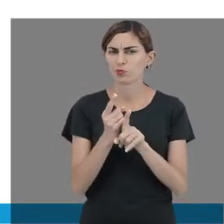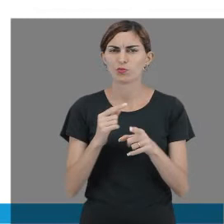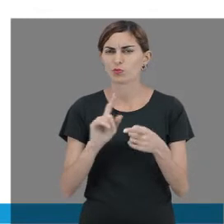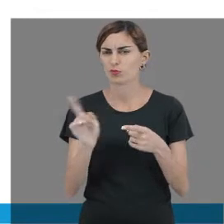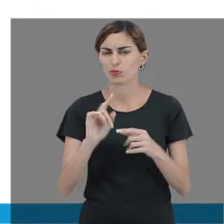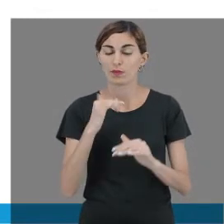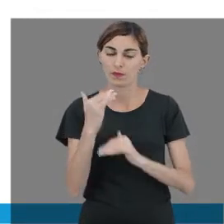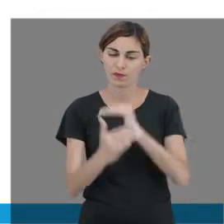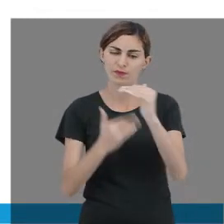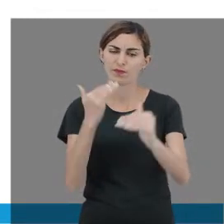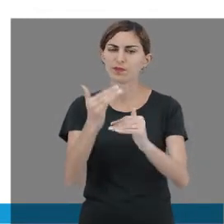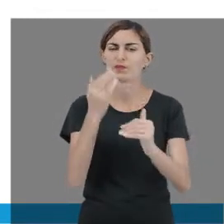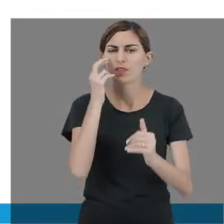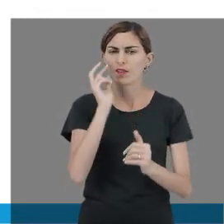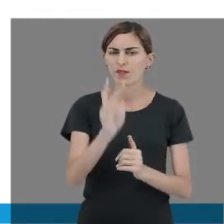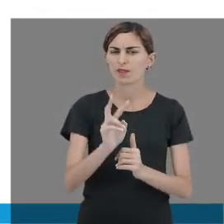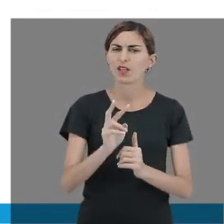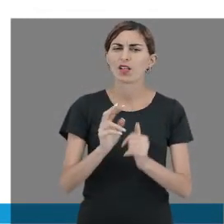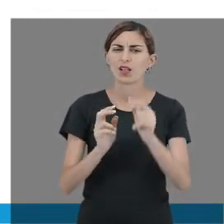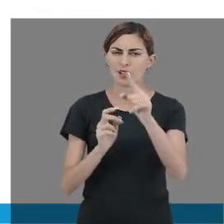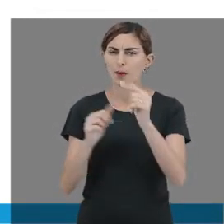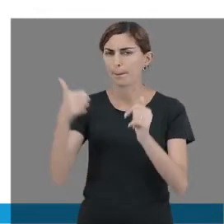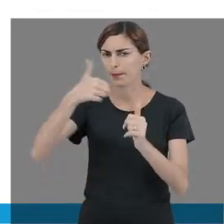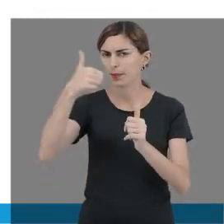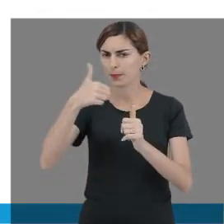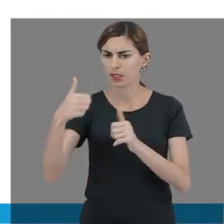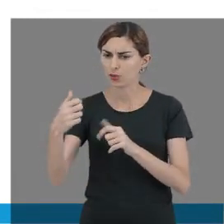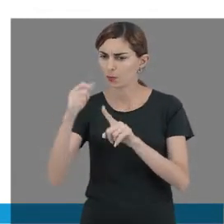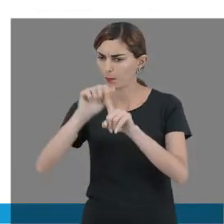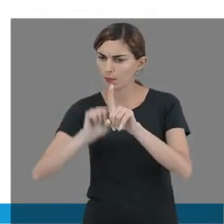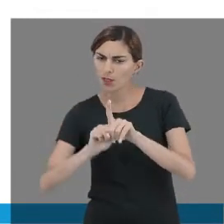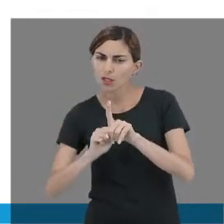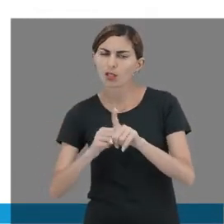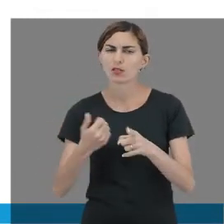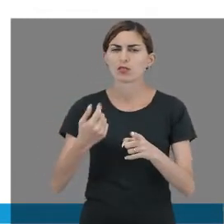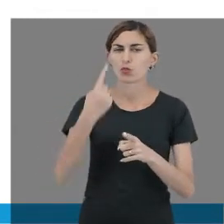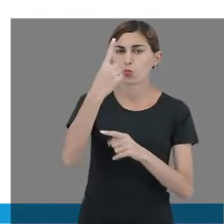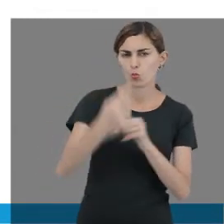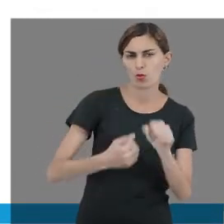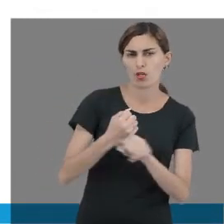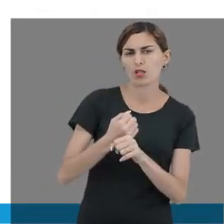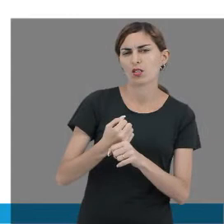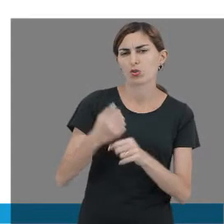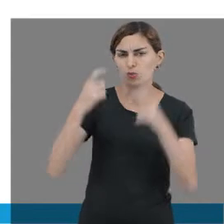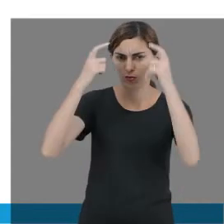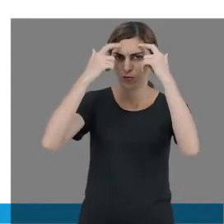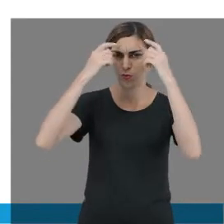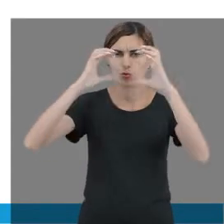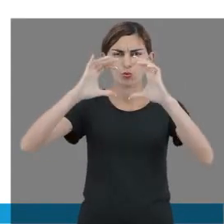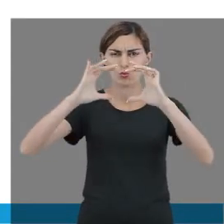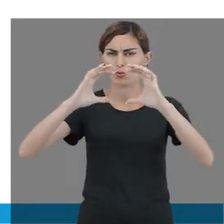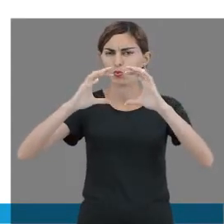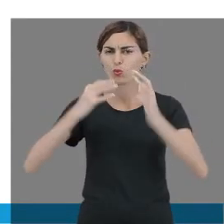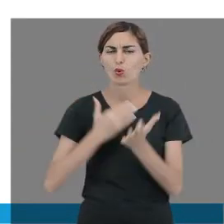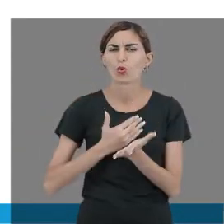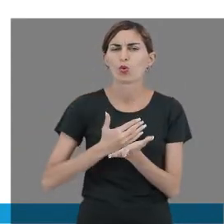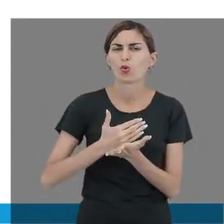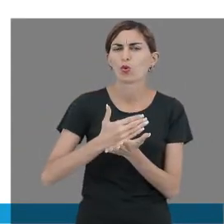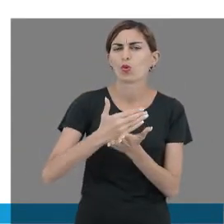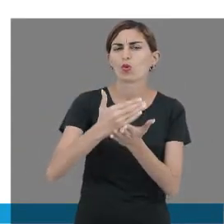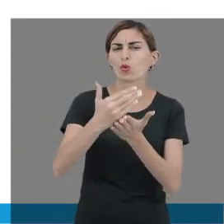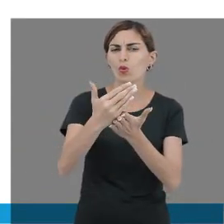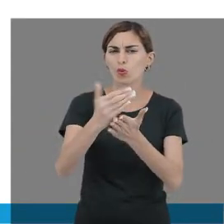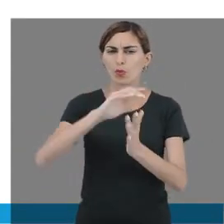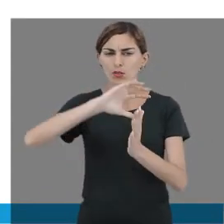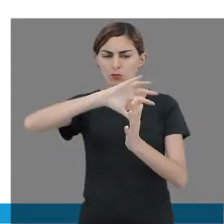evolução, primeiro na primeira semana, primeiro mês e aqui com 1 ano. O crânio muda o formato, começa a ficar completamente